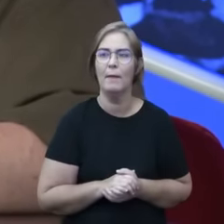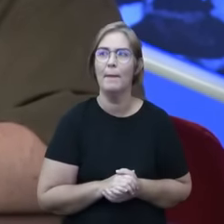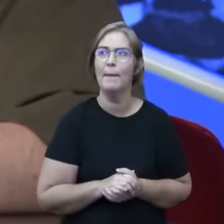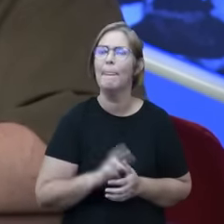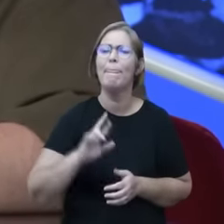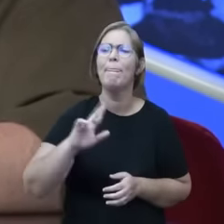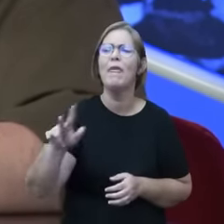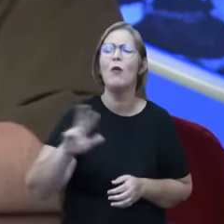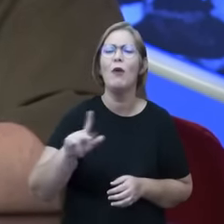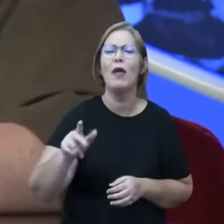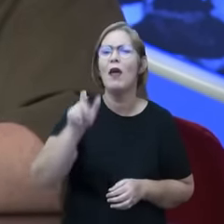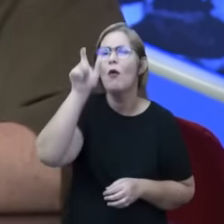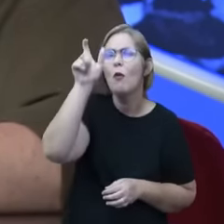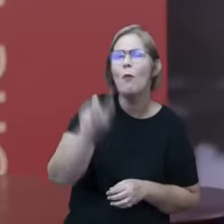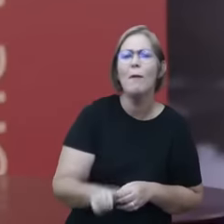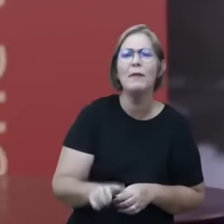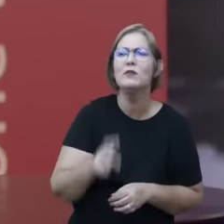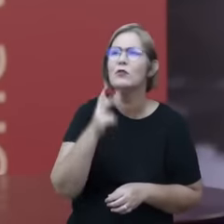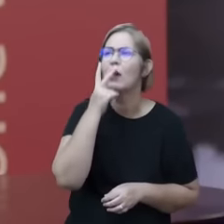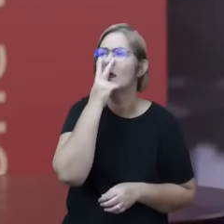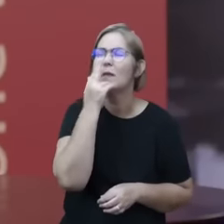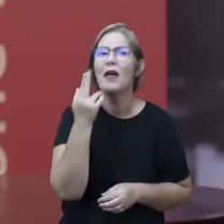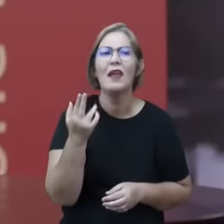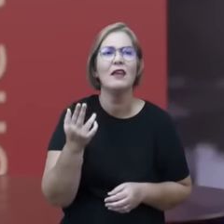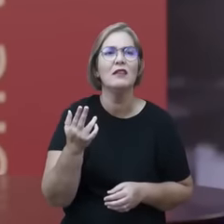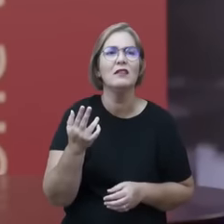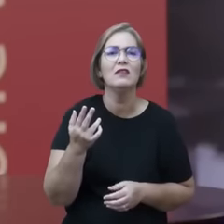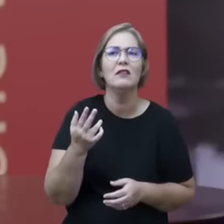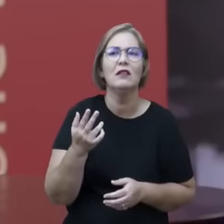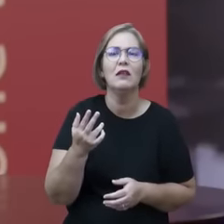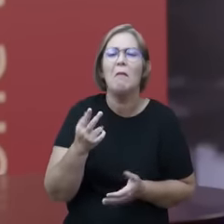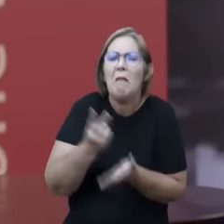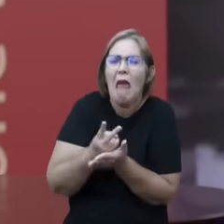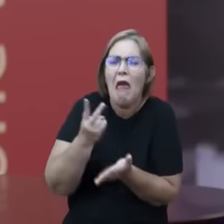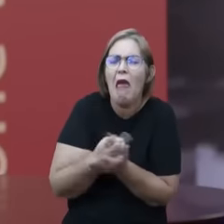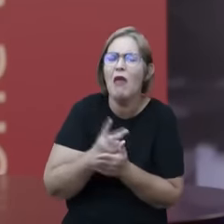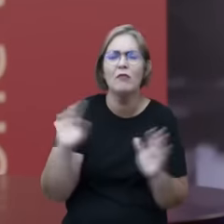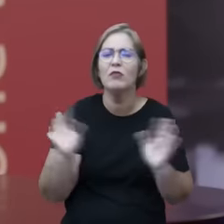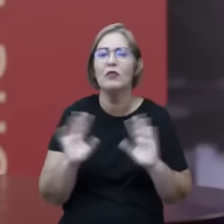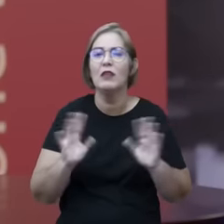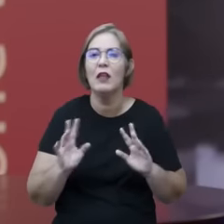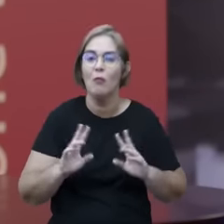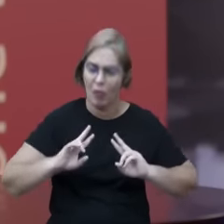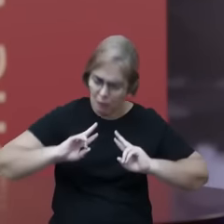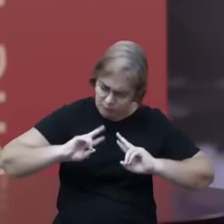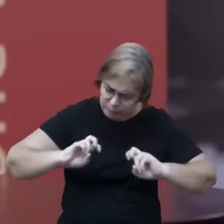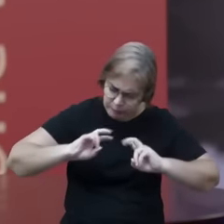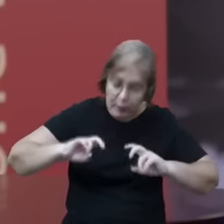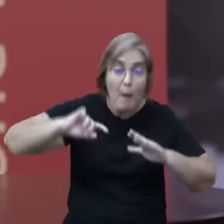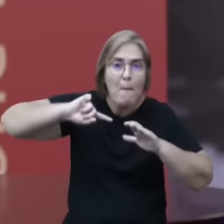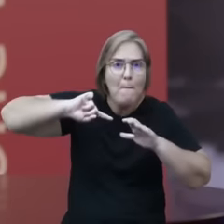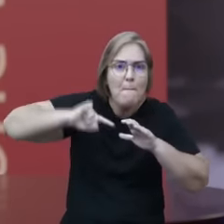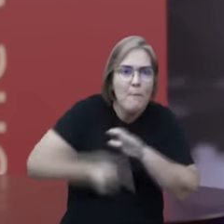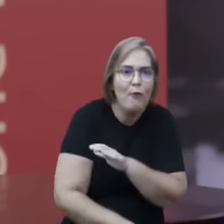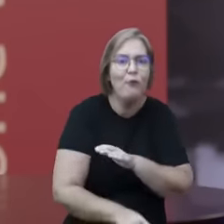assim, no mundo ideal, mas é um ser encarnado, é uma existência.